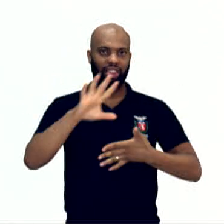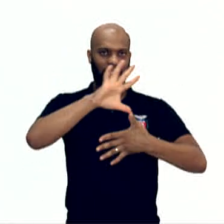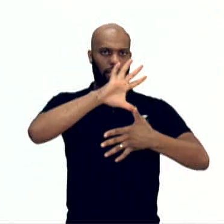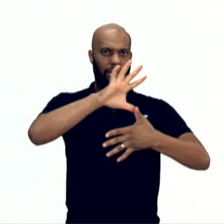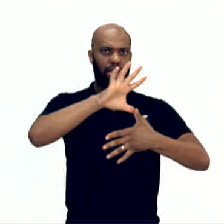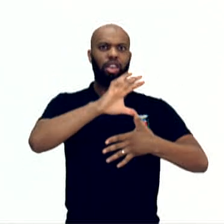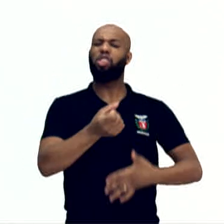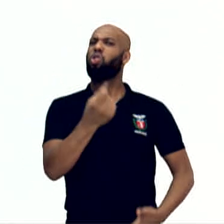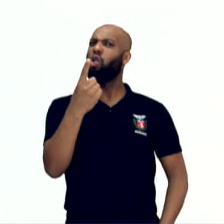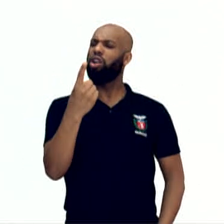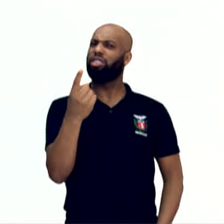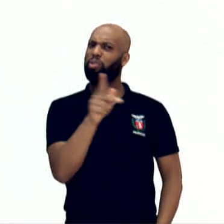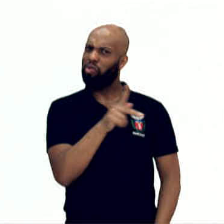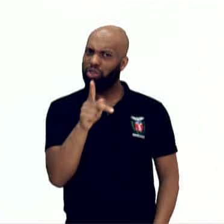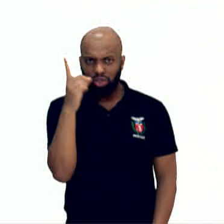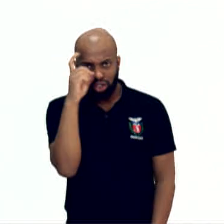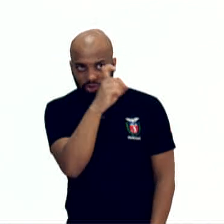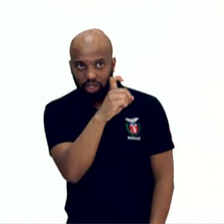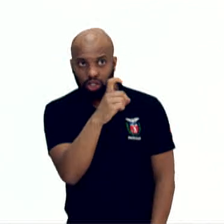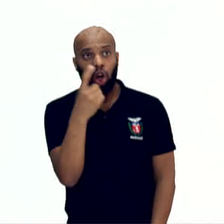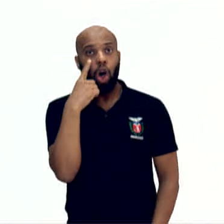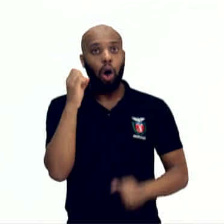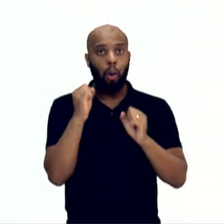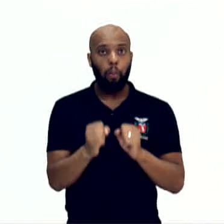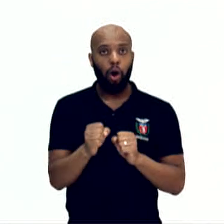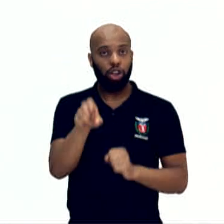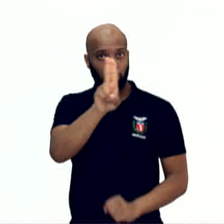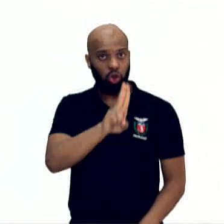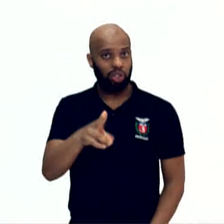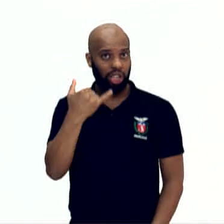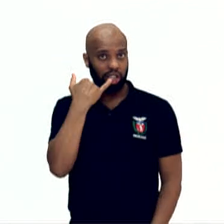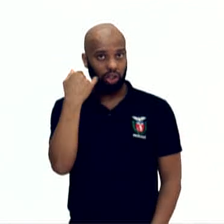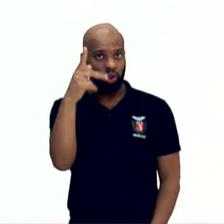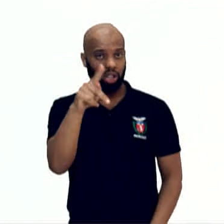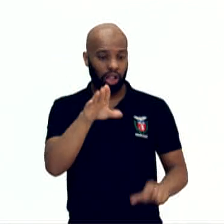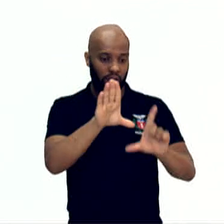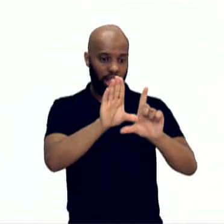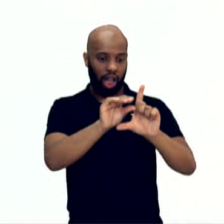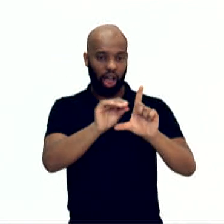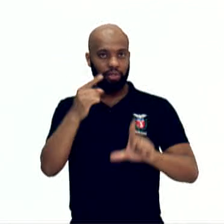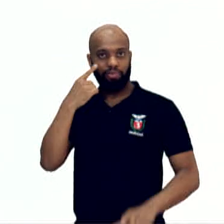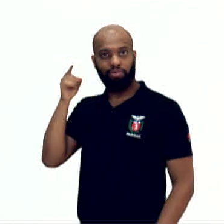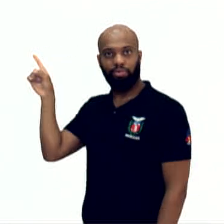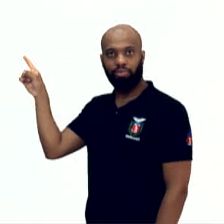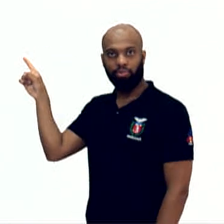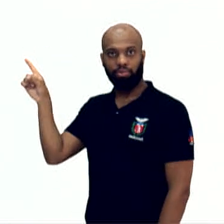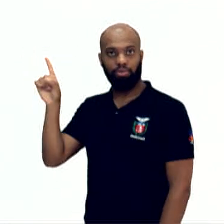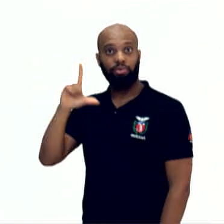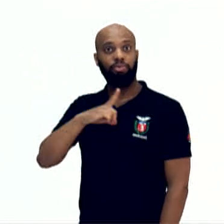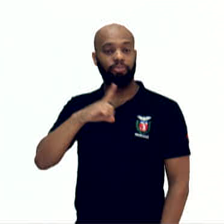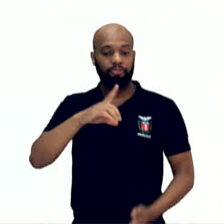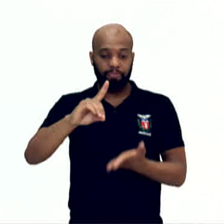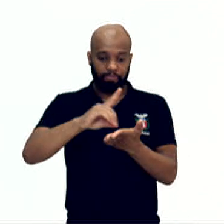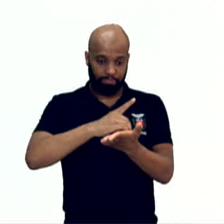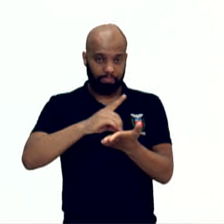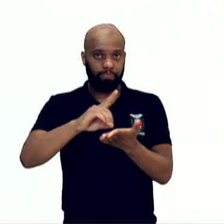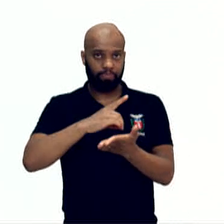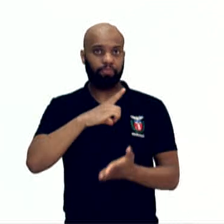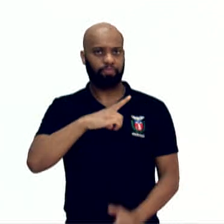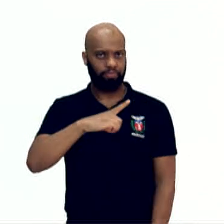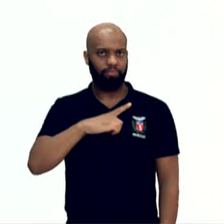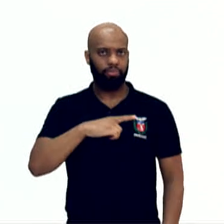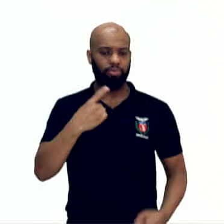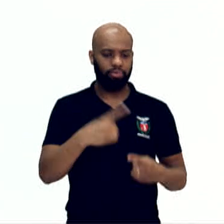pouco difícil. Vocês vão poder posicionar o celular com a câmera de vocês e buscar algumas orientações num dicionário que está